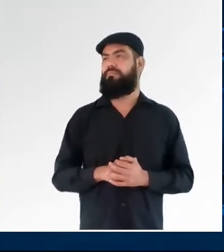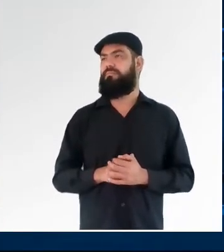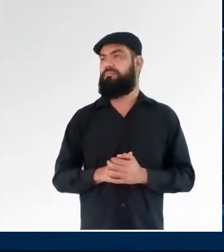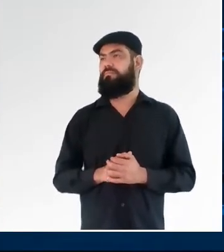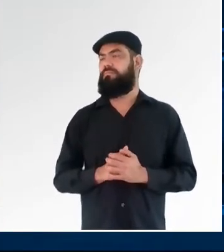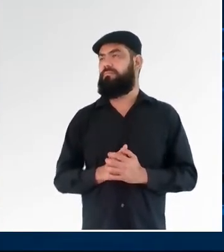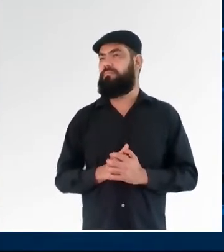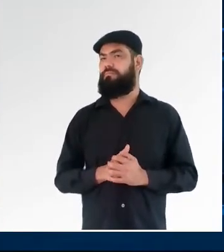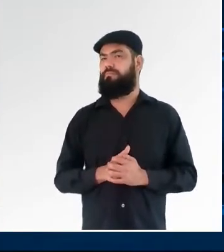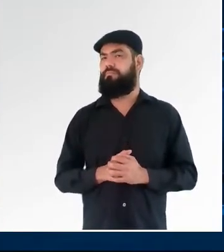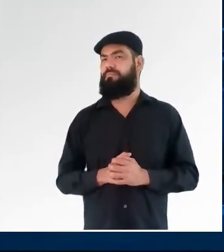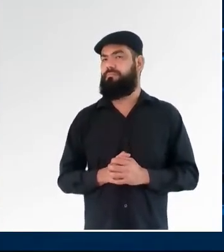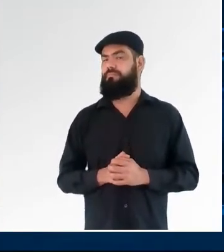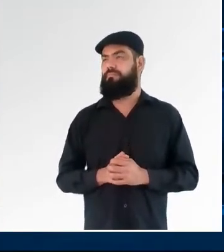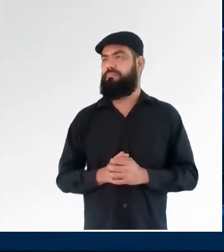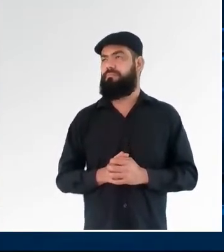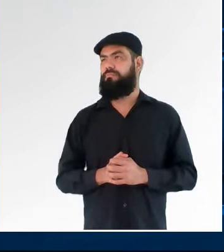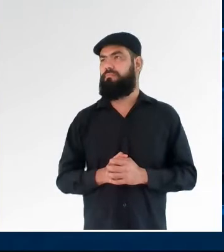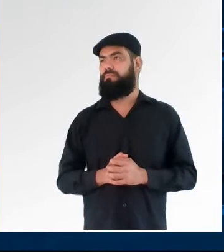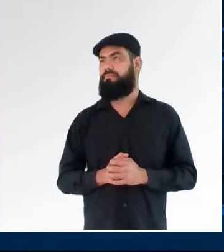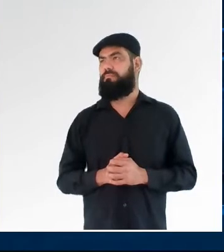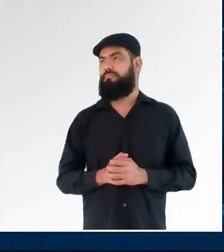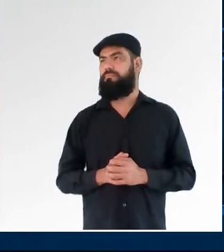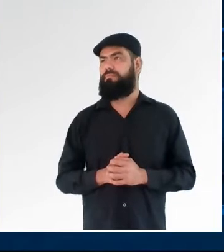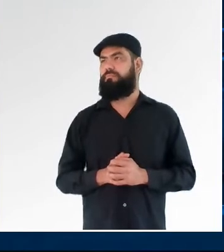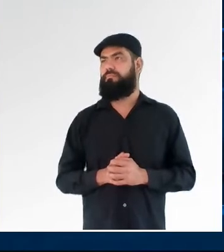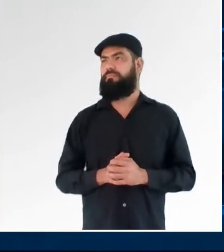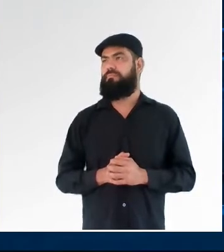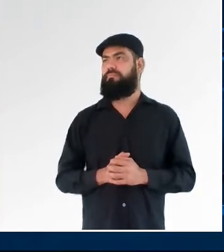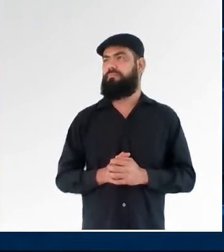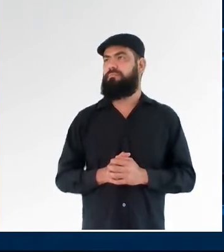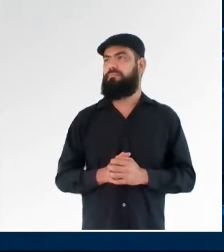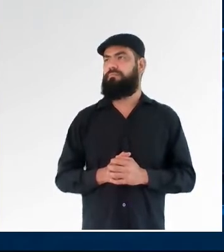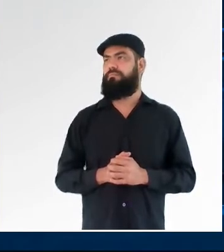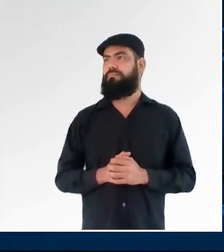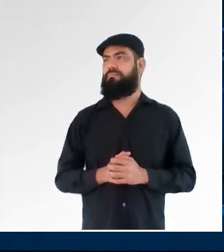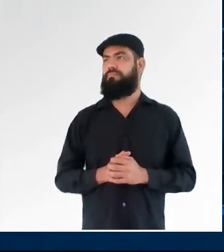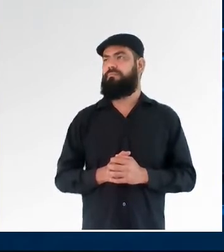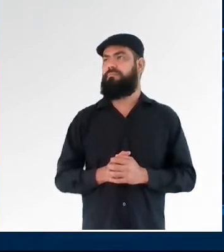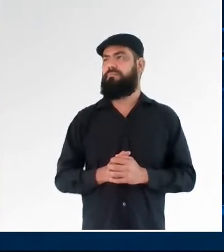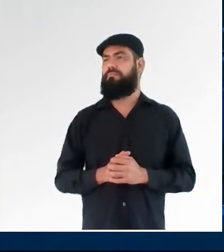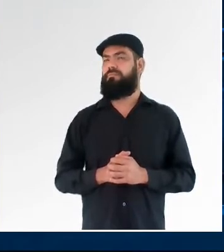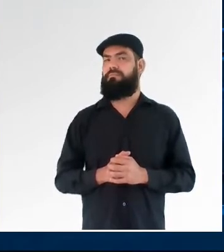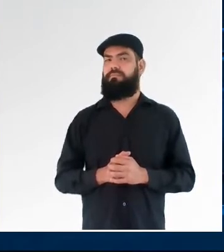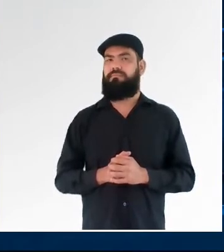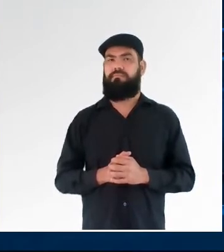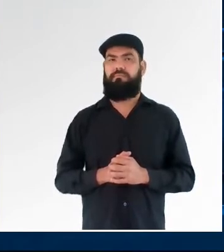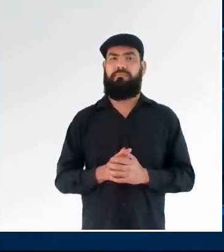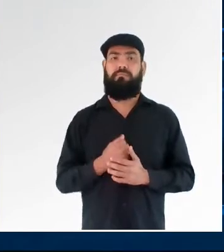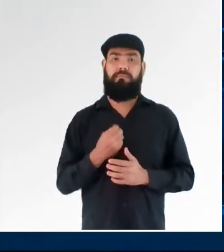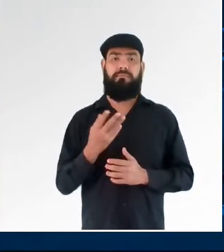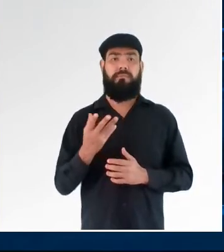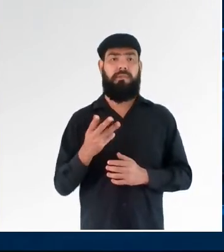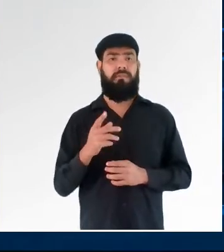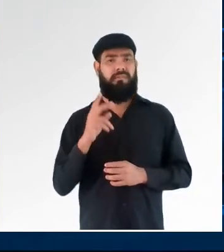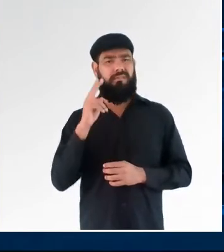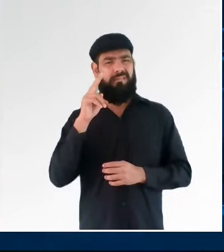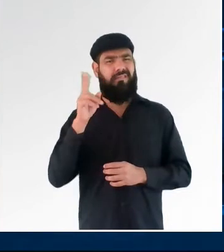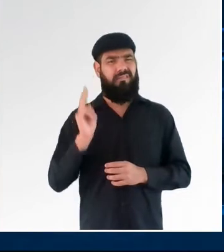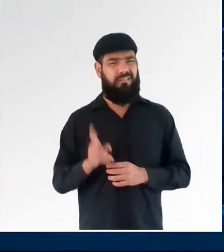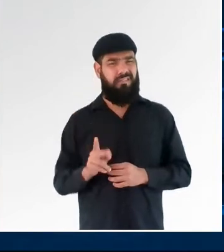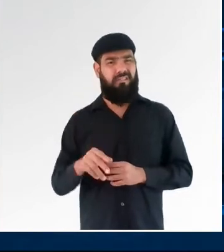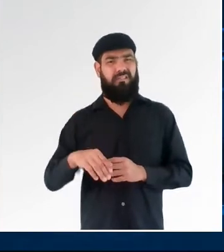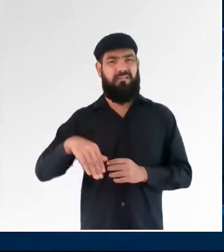sem comida. Seria cômico se não fosse real. Muito bem, muito bem. Vamos prosseguir, então? Lemos